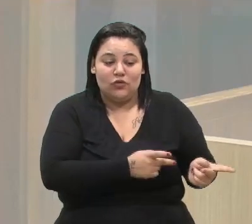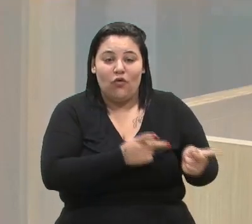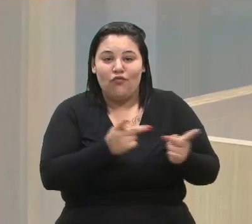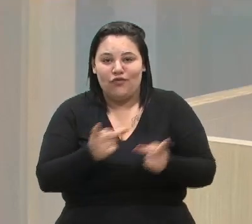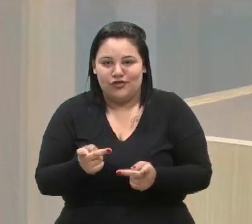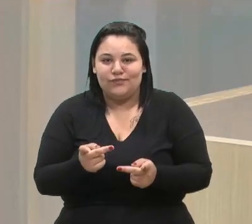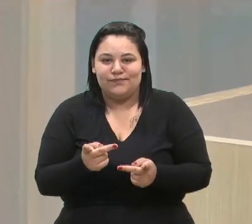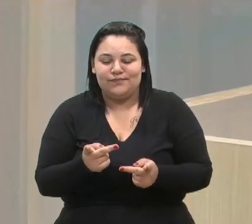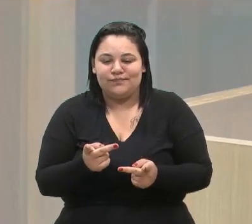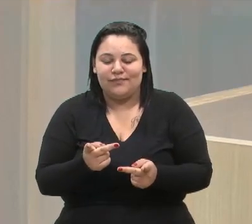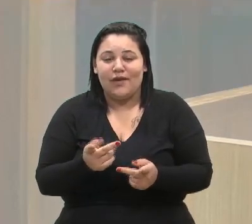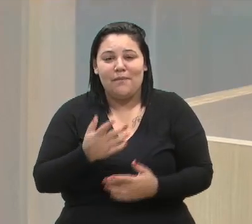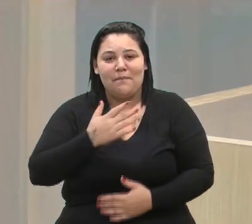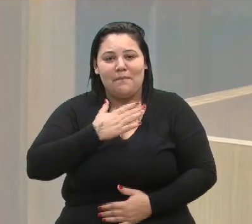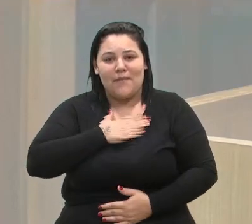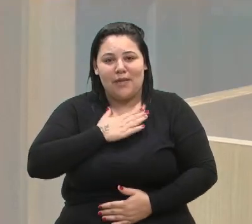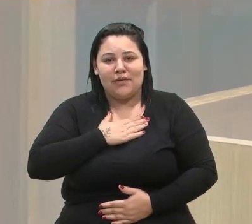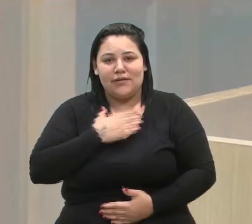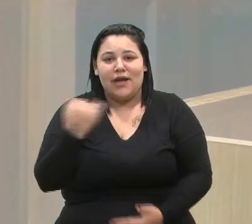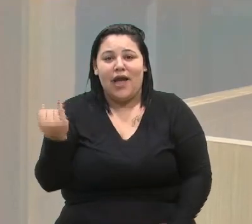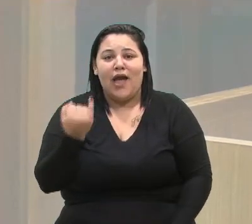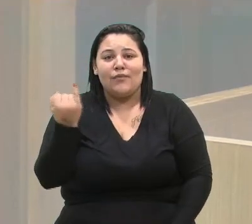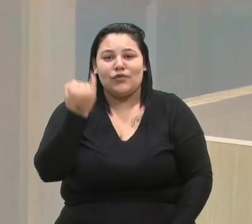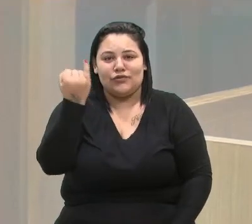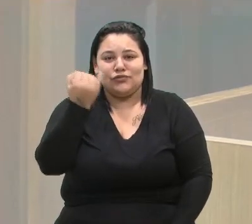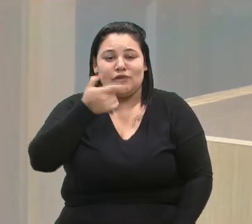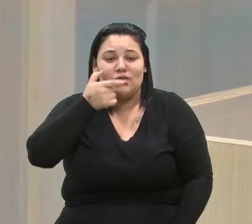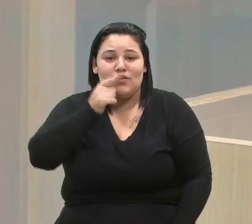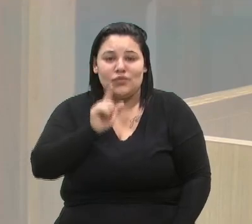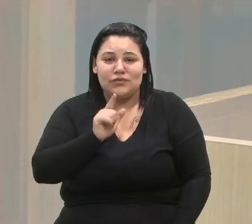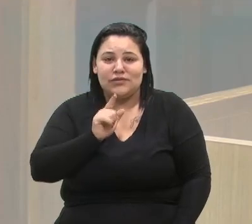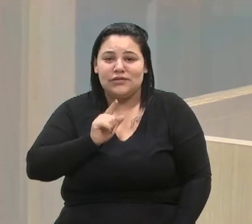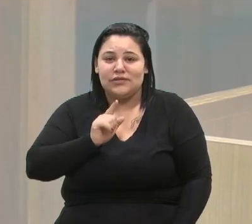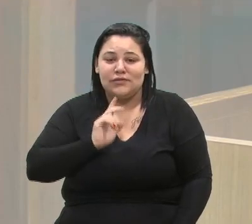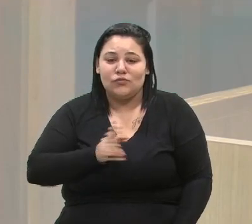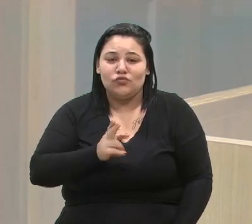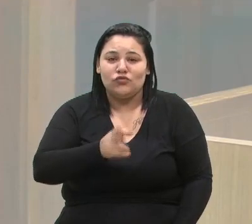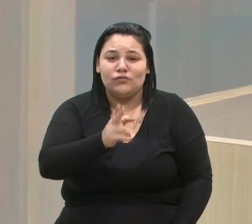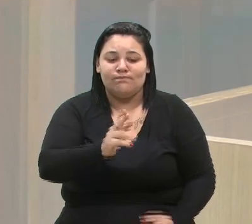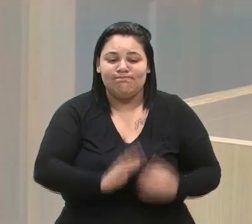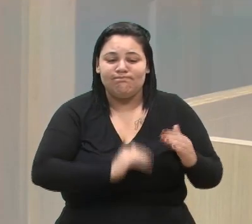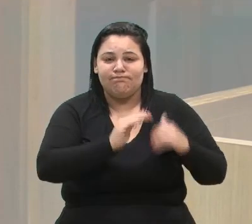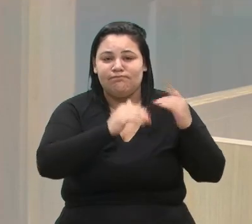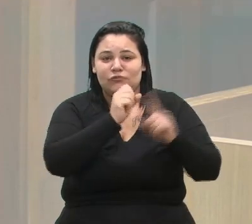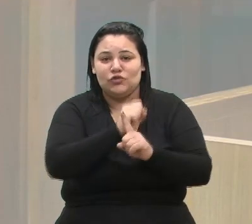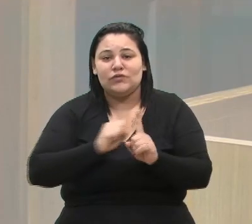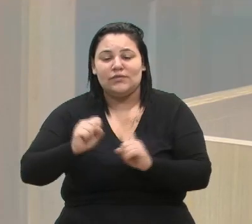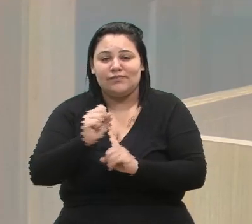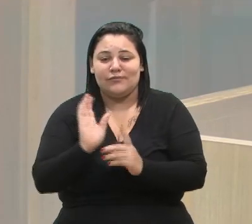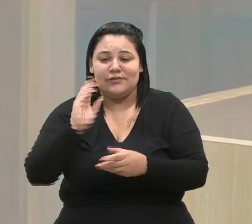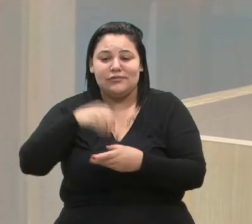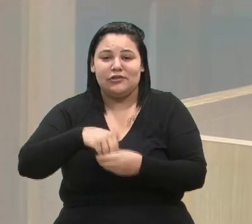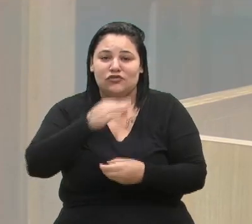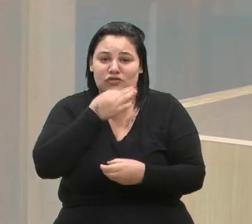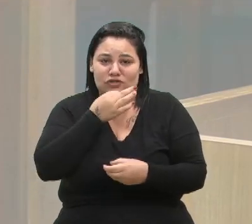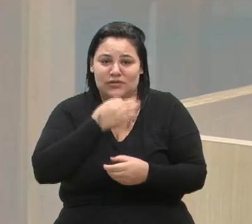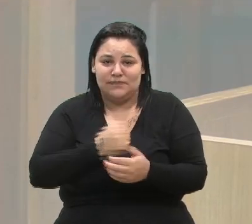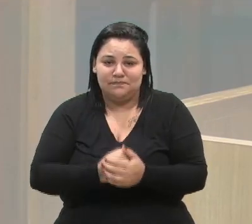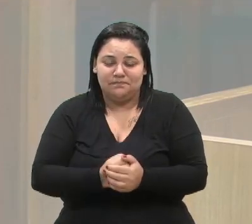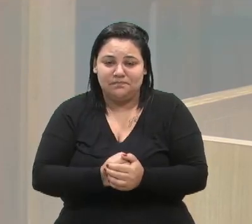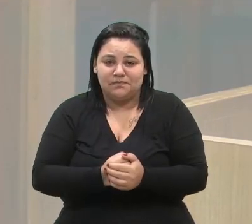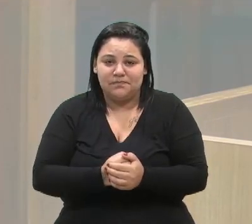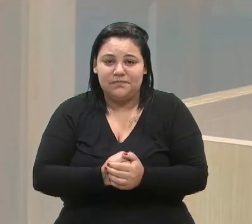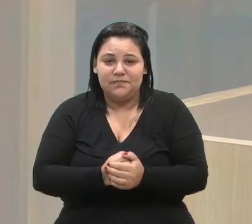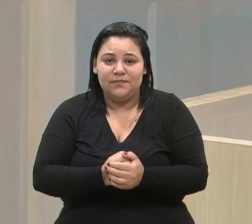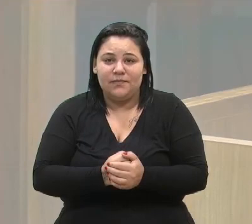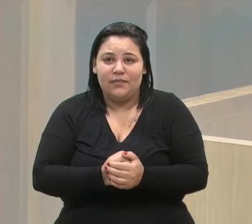de extrema importância para garantir a continuidade do desenvolvimento social em nosso município.